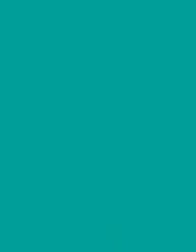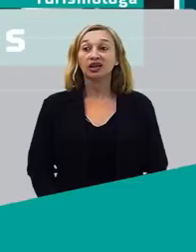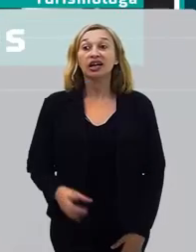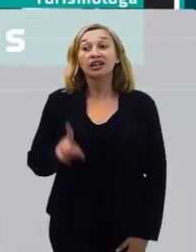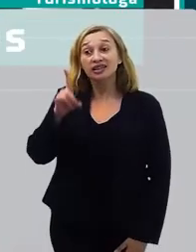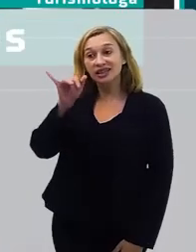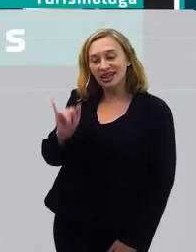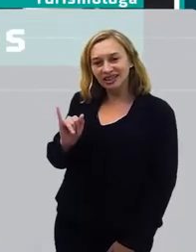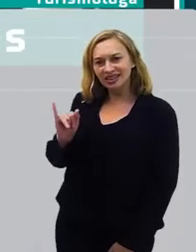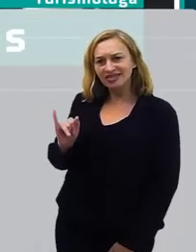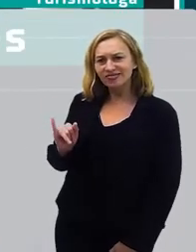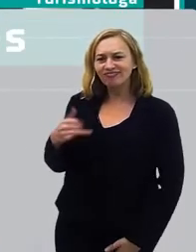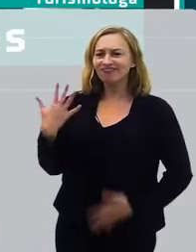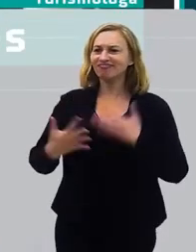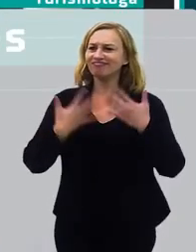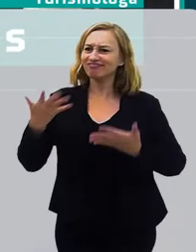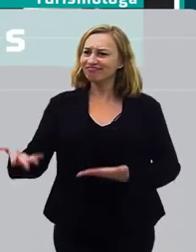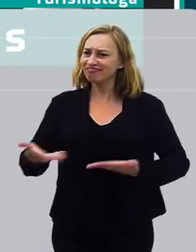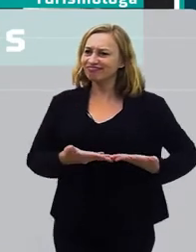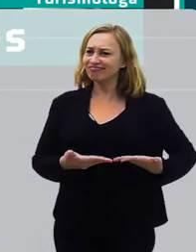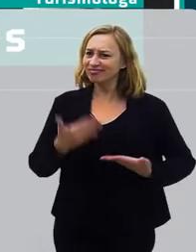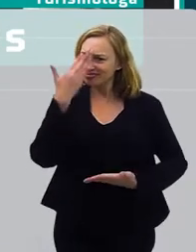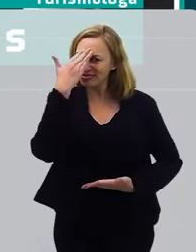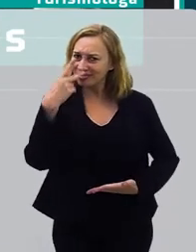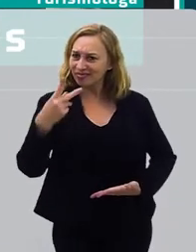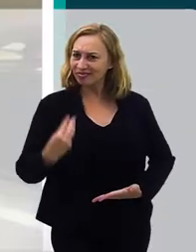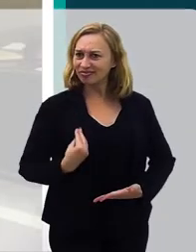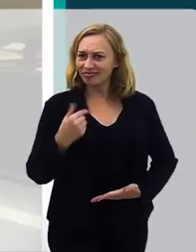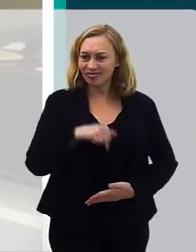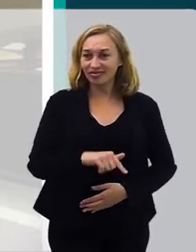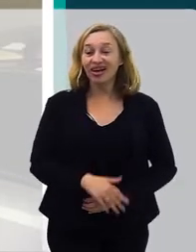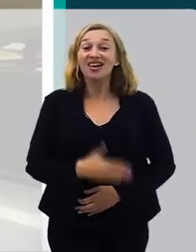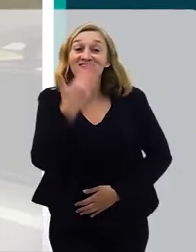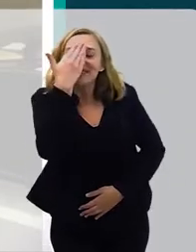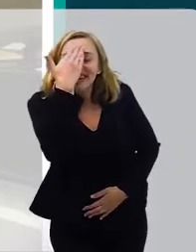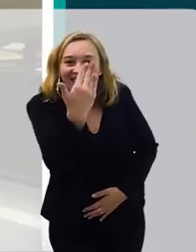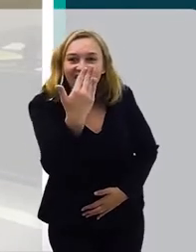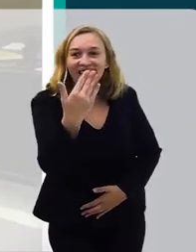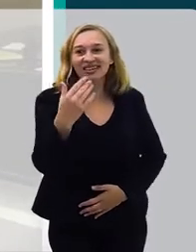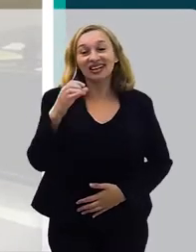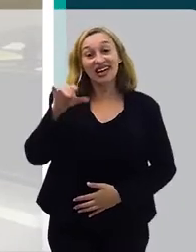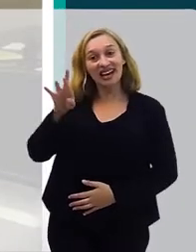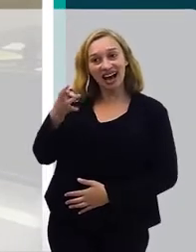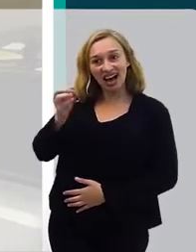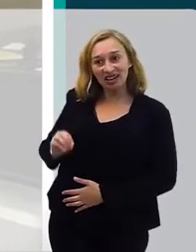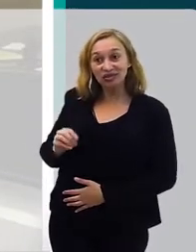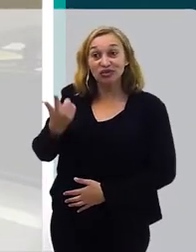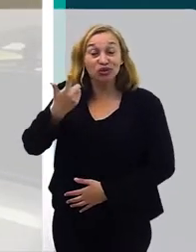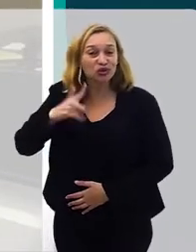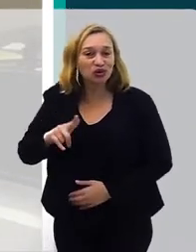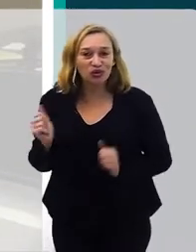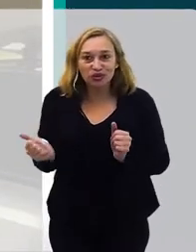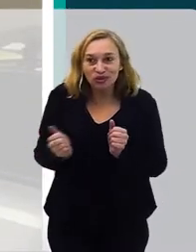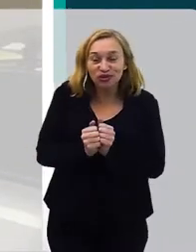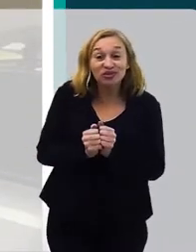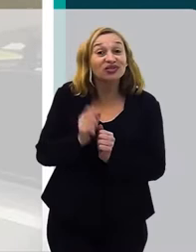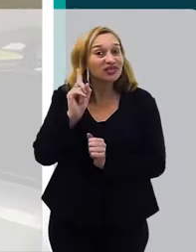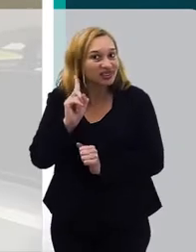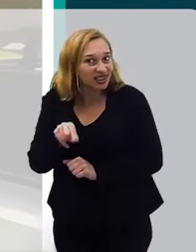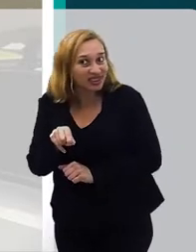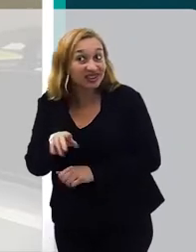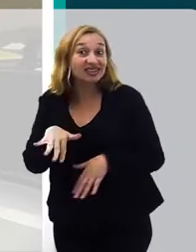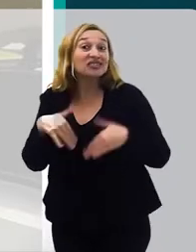Dani, prazer enorme te receber aqui. Muito obrigado pela presença. Ah, obrigada, Ricardo. Mais uma vez juntos, né?